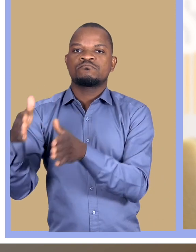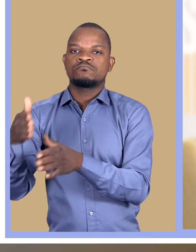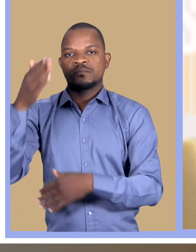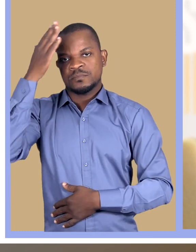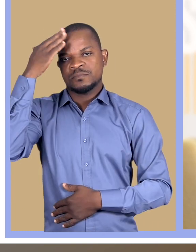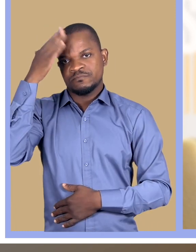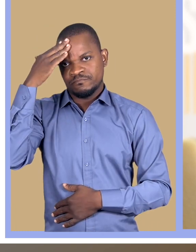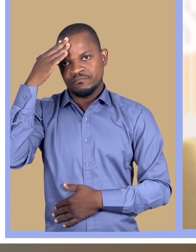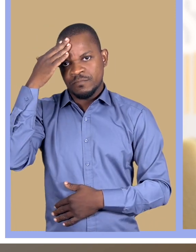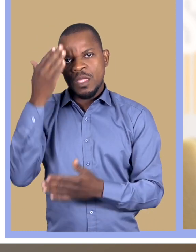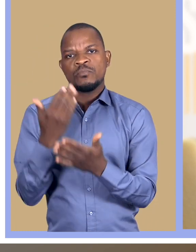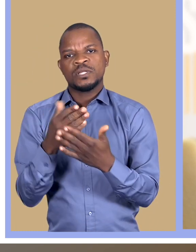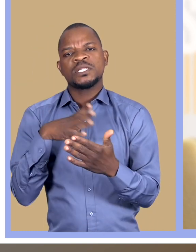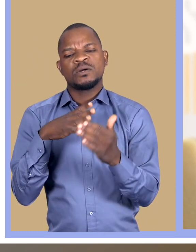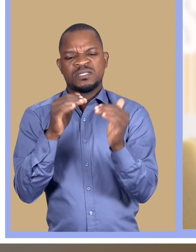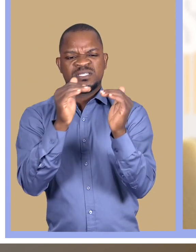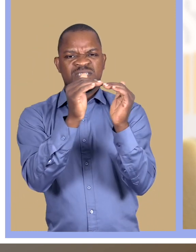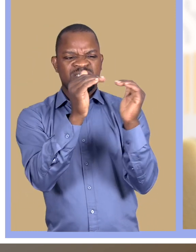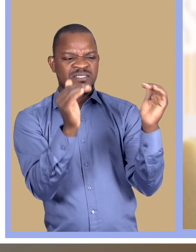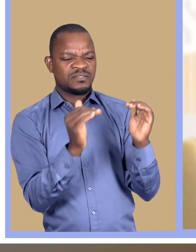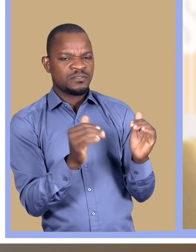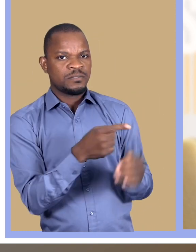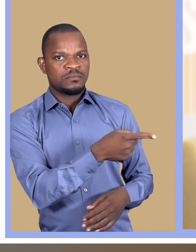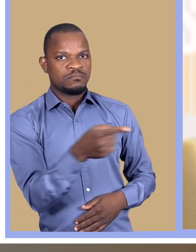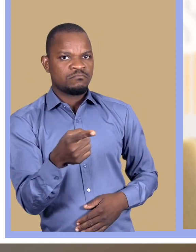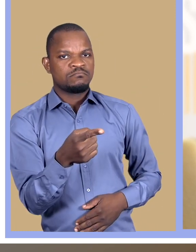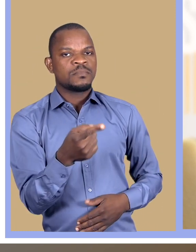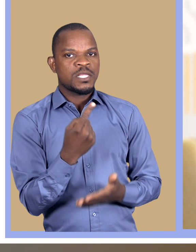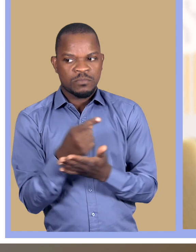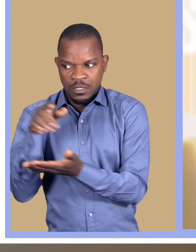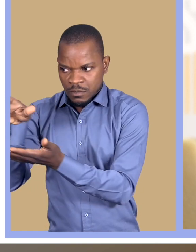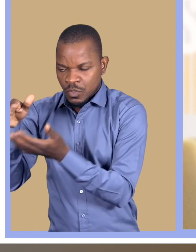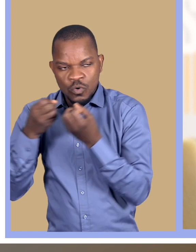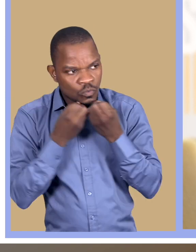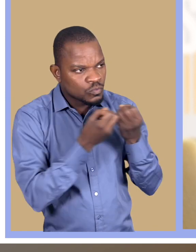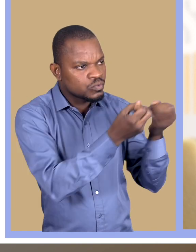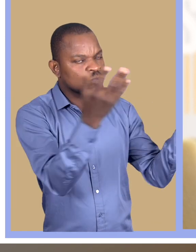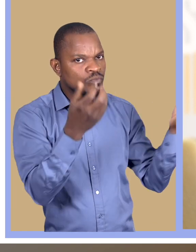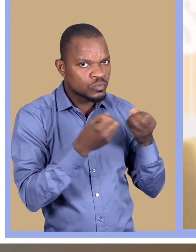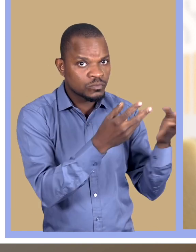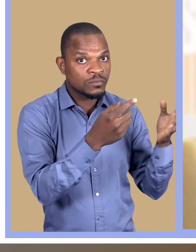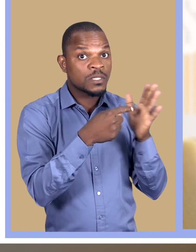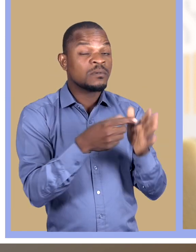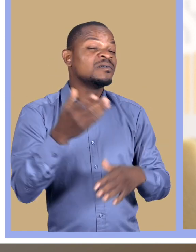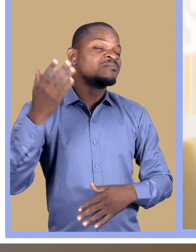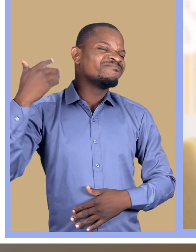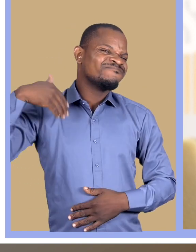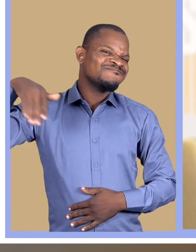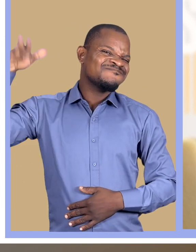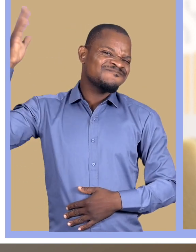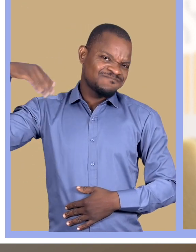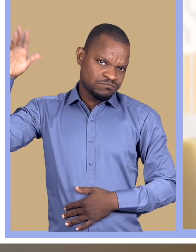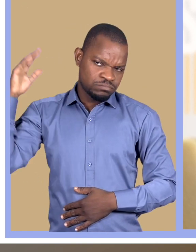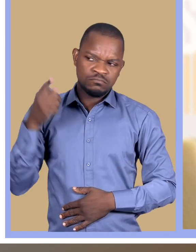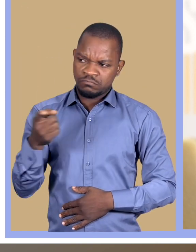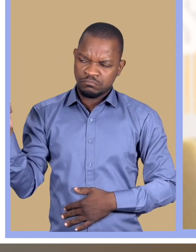base. Nós temos uma estrutura de sociedade que precisa passar essa informação ambiental. Os nossos avós no passado tinham esse conceito